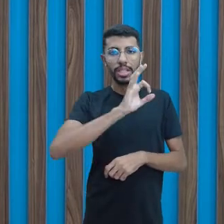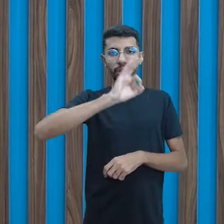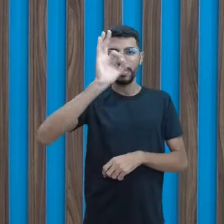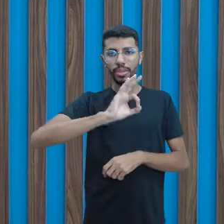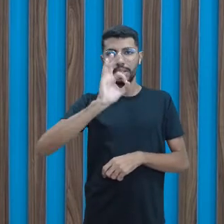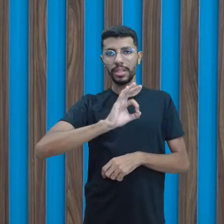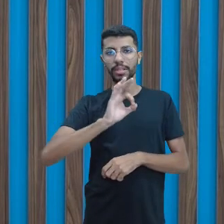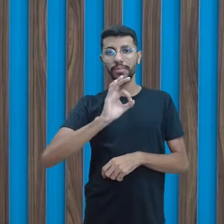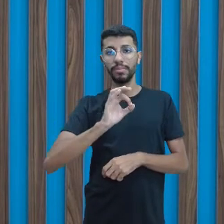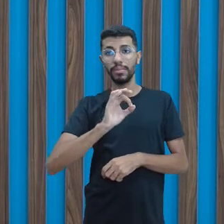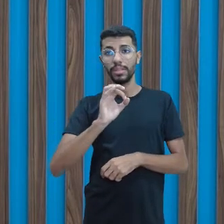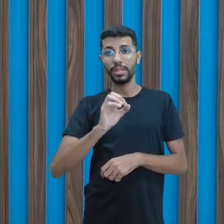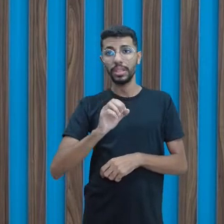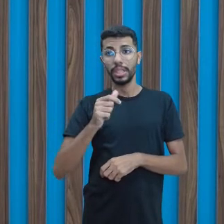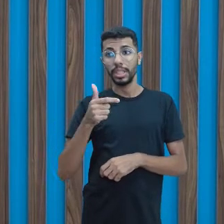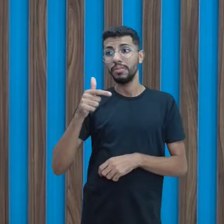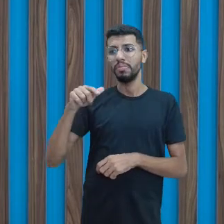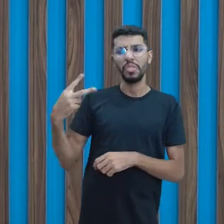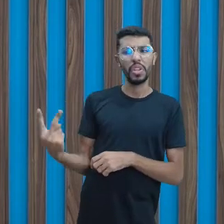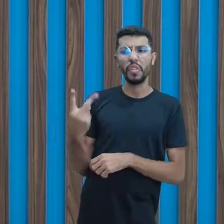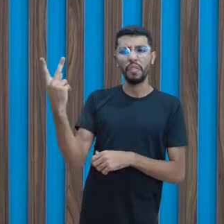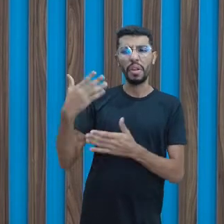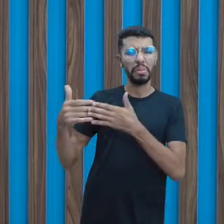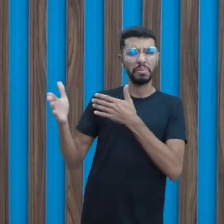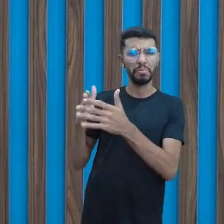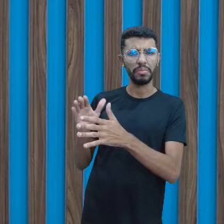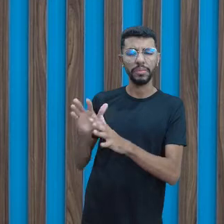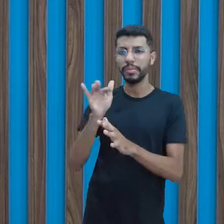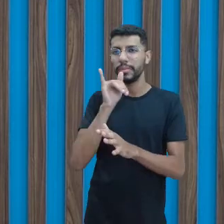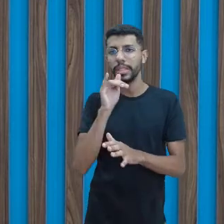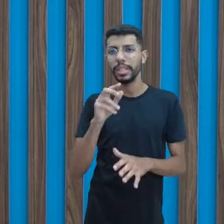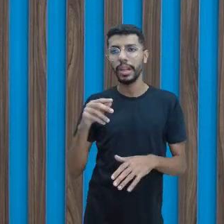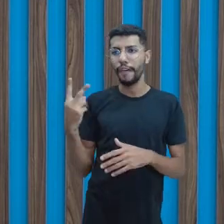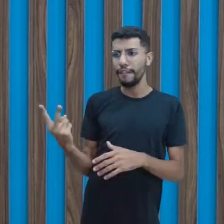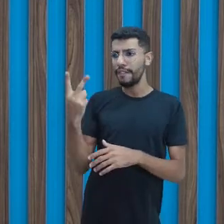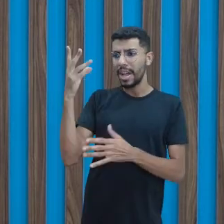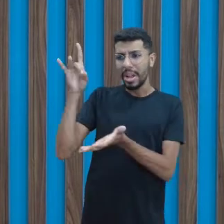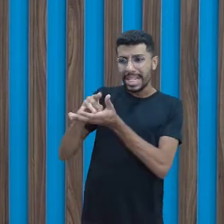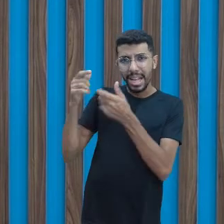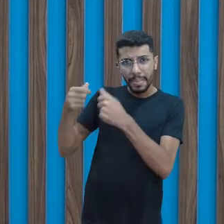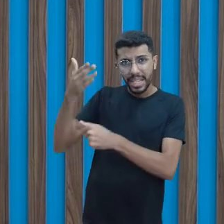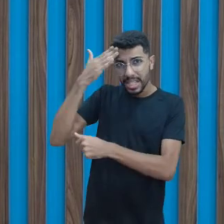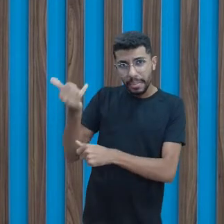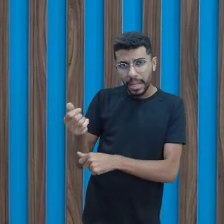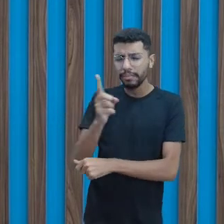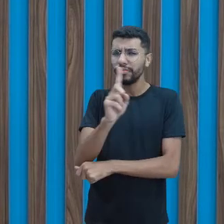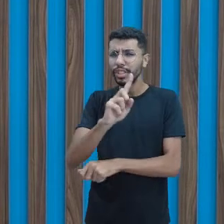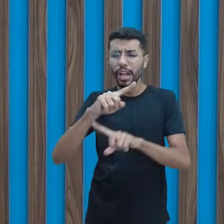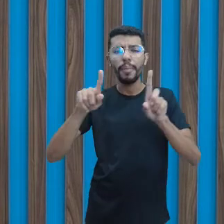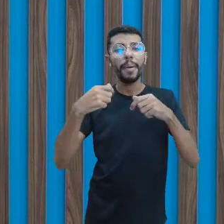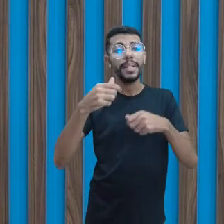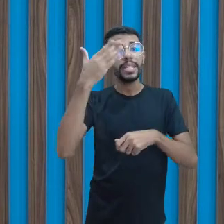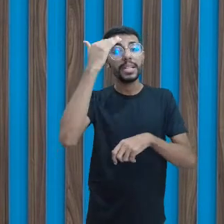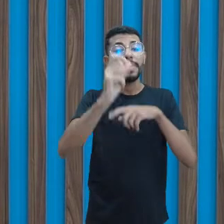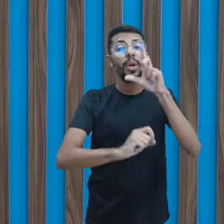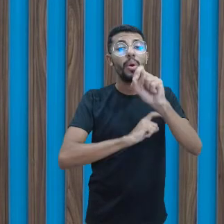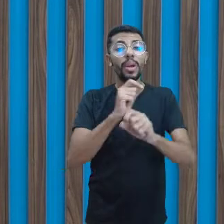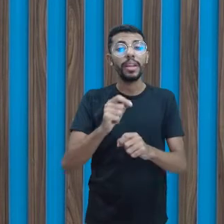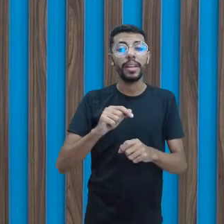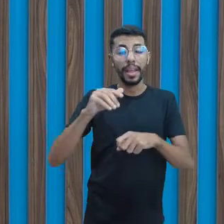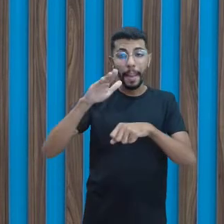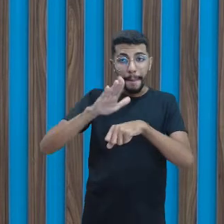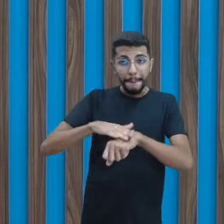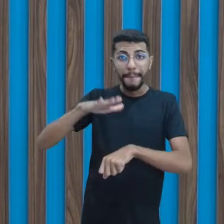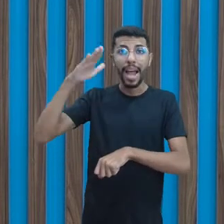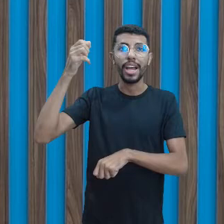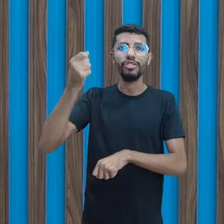52,6% de um determinado valor, não precisa você saber o valor exato, tá? Mas só precisa você saber que é mais da metade.